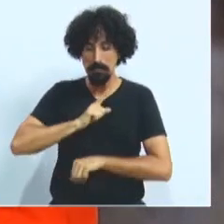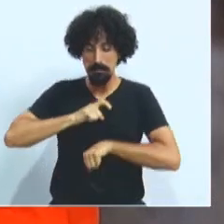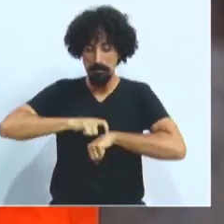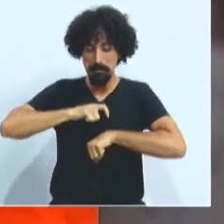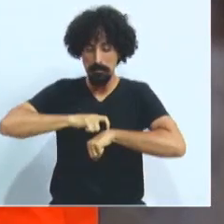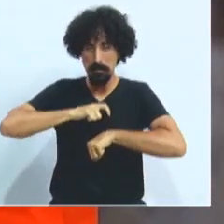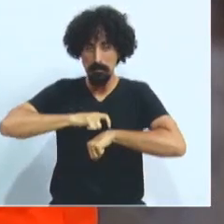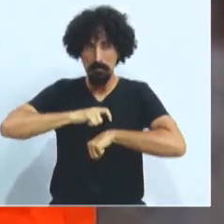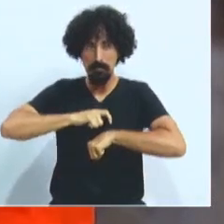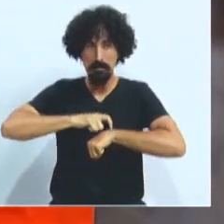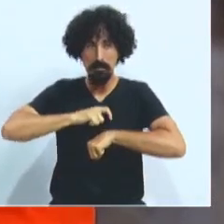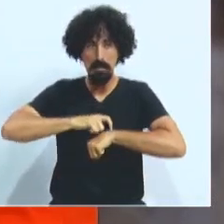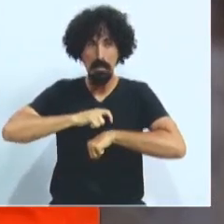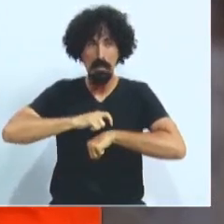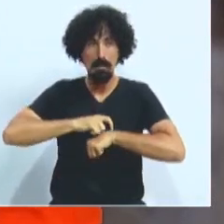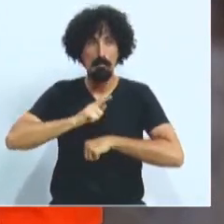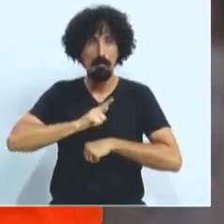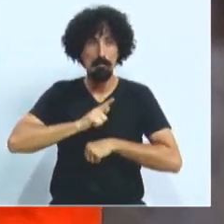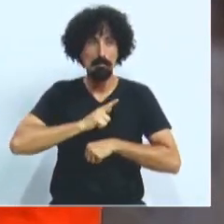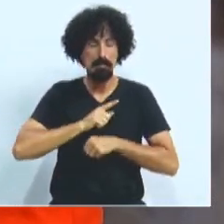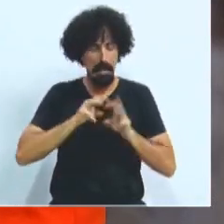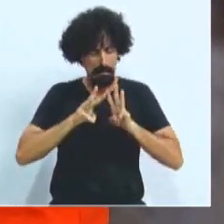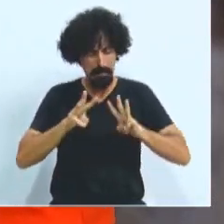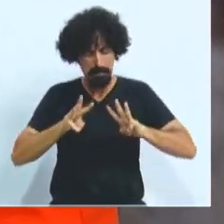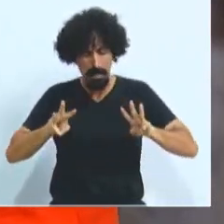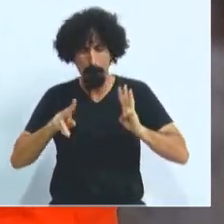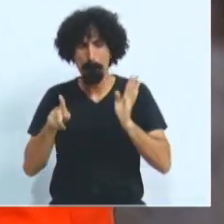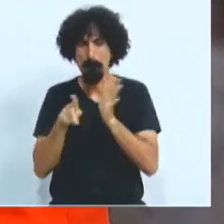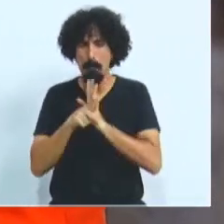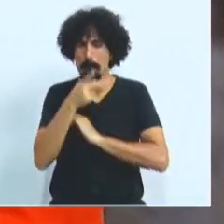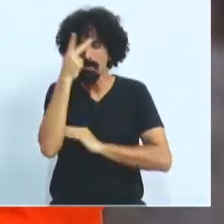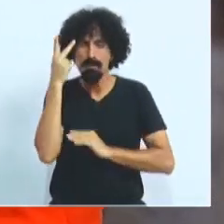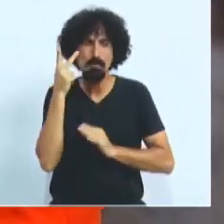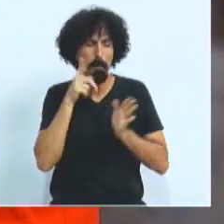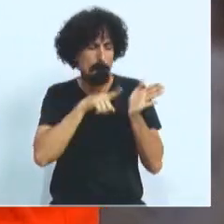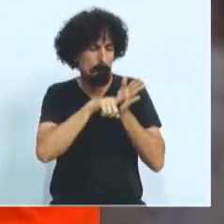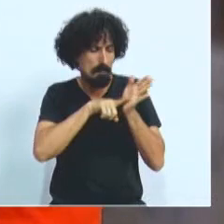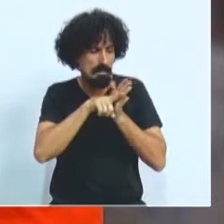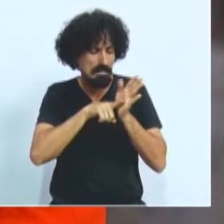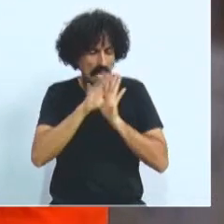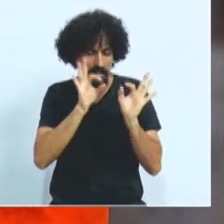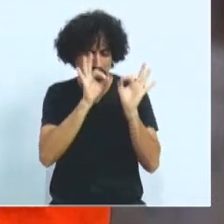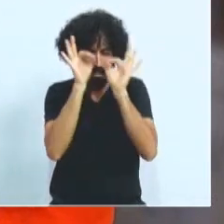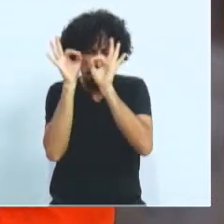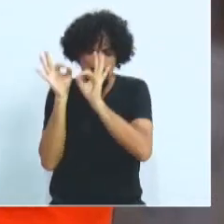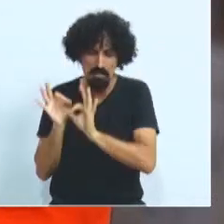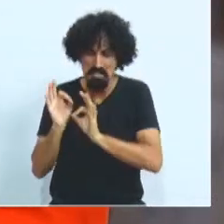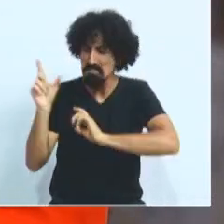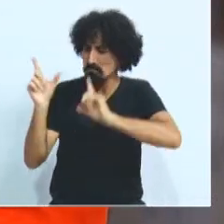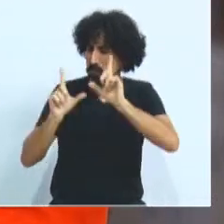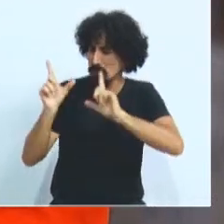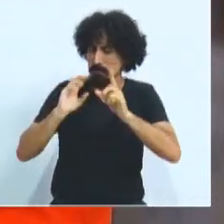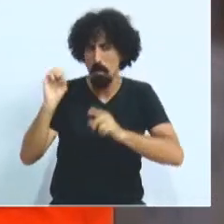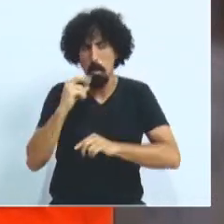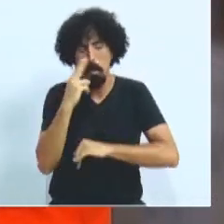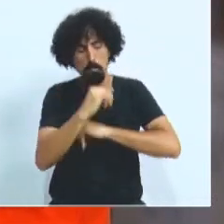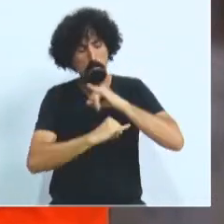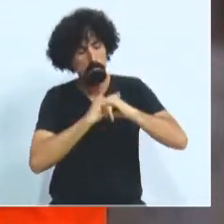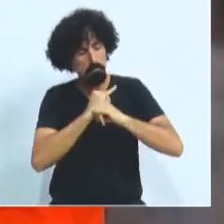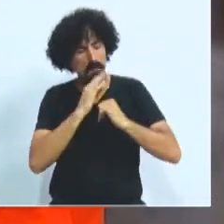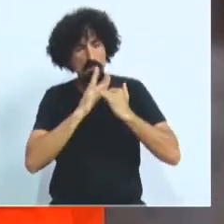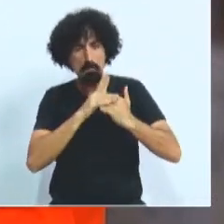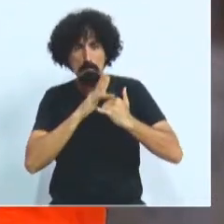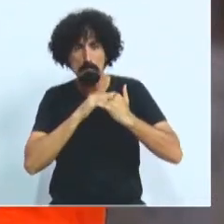Tem muitos meios de pesquisa para a pessoa se pesquisar, se inteirar do assunto, assistir programação de televisão, sempre estar falando. Por